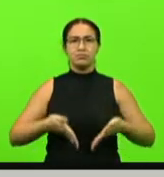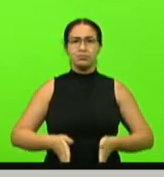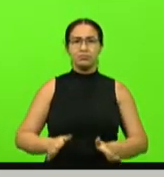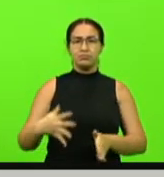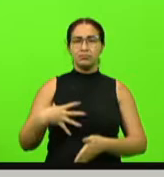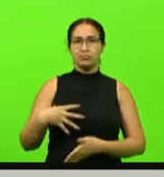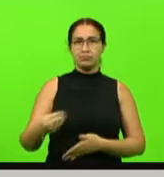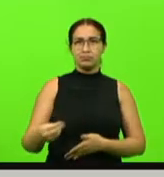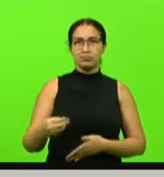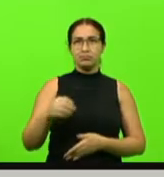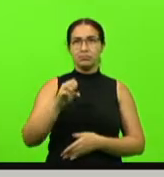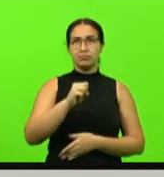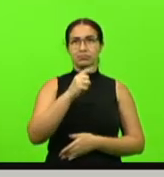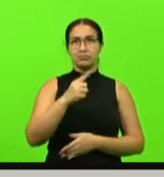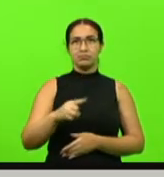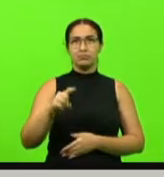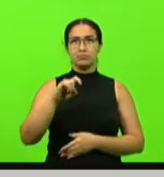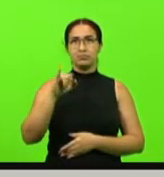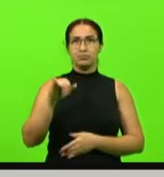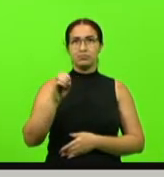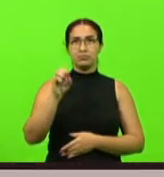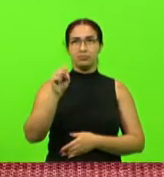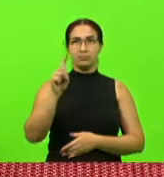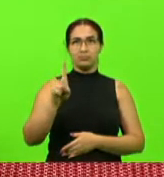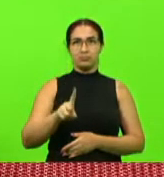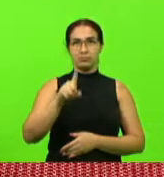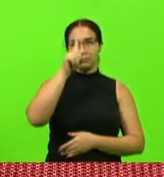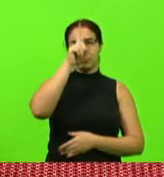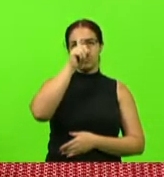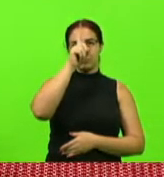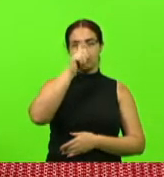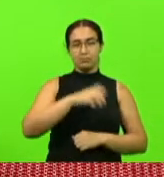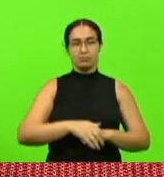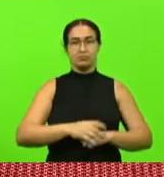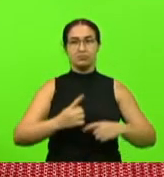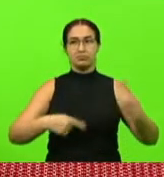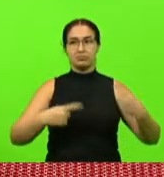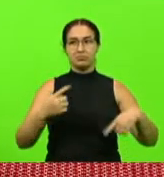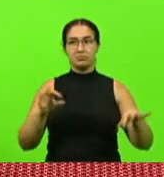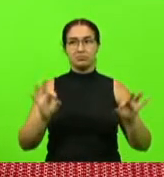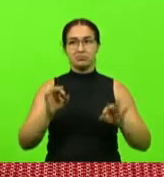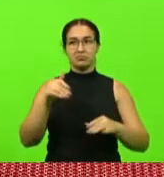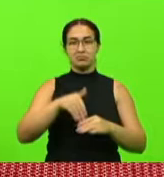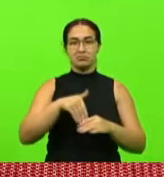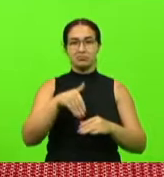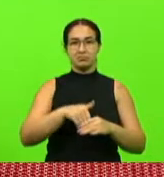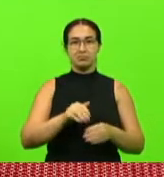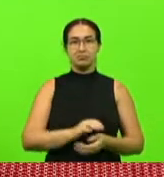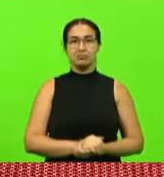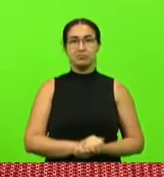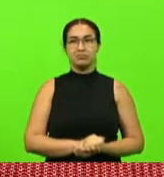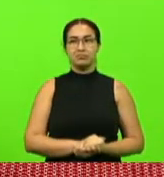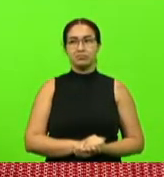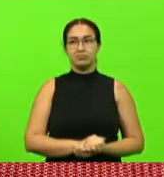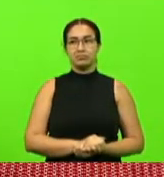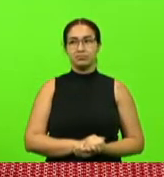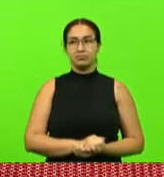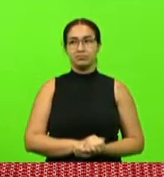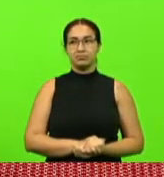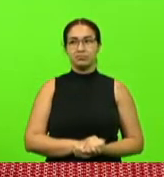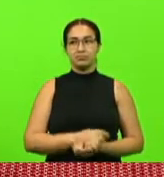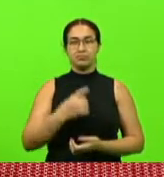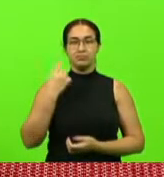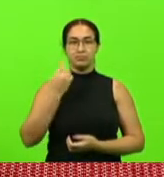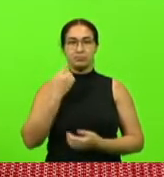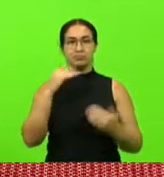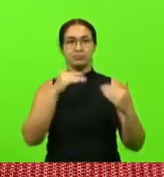de São José. Em discussão, não havendo quem queira discutir, em votação. Deputados que concordam,